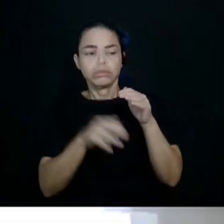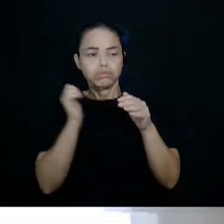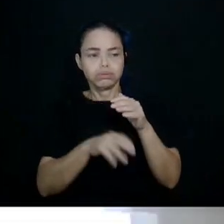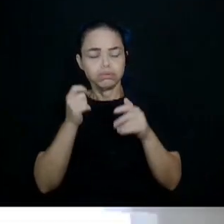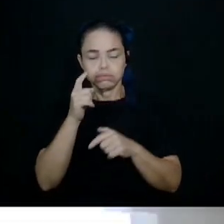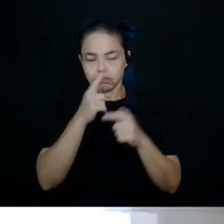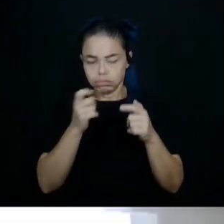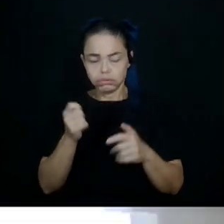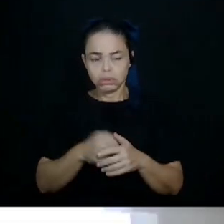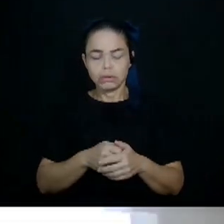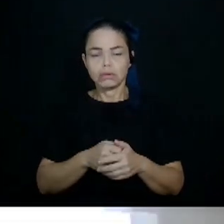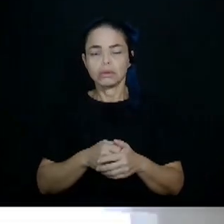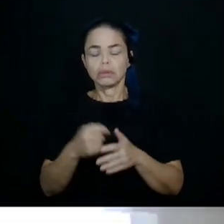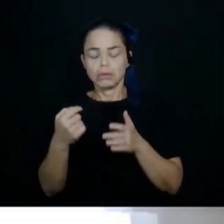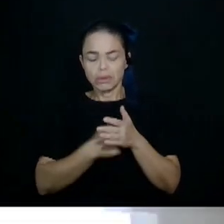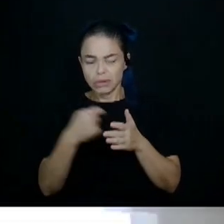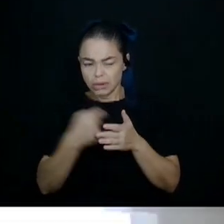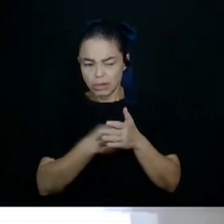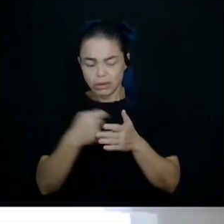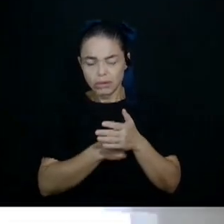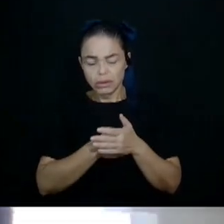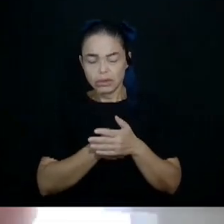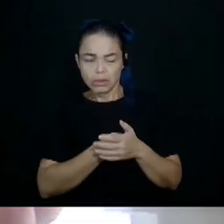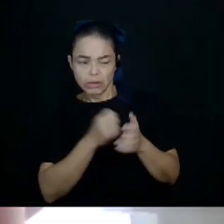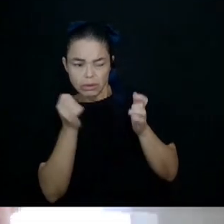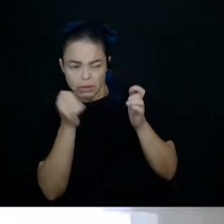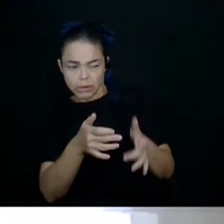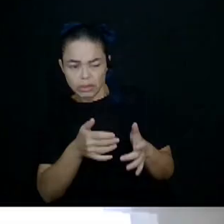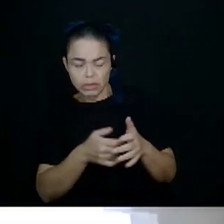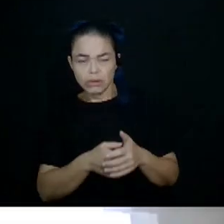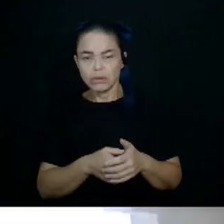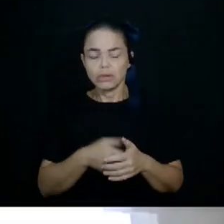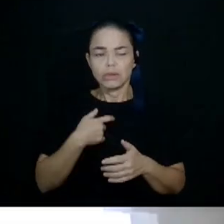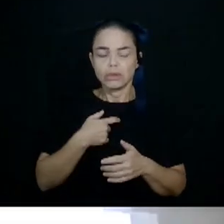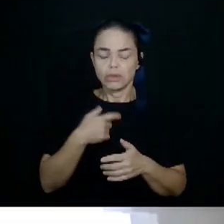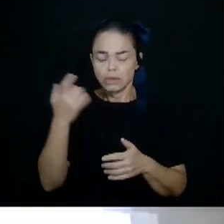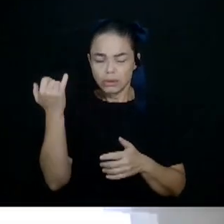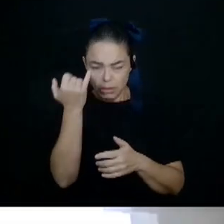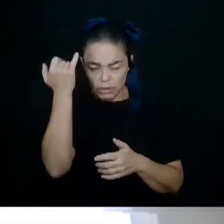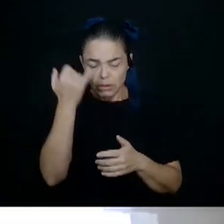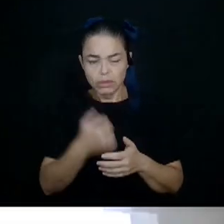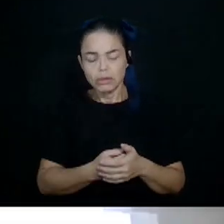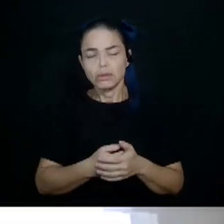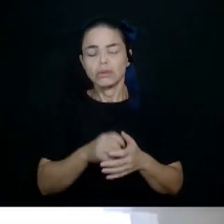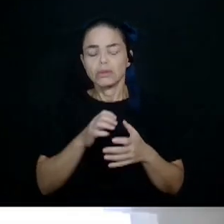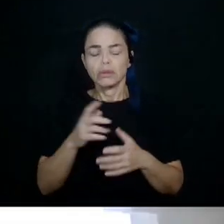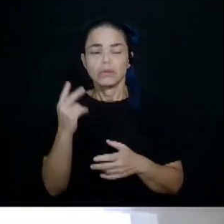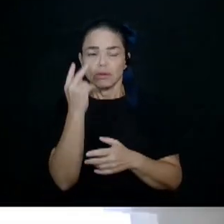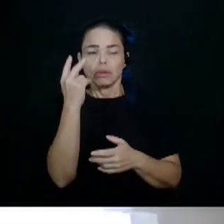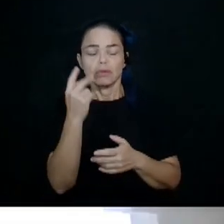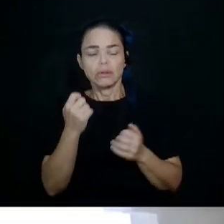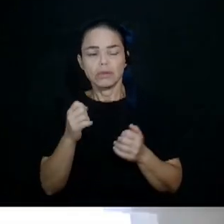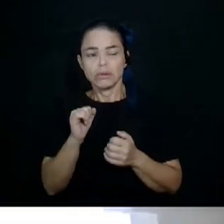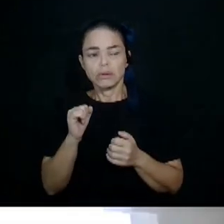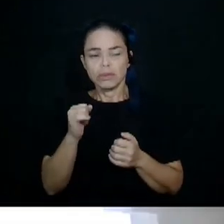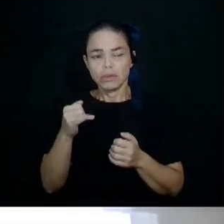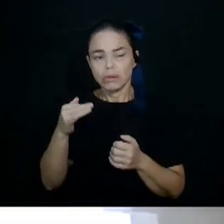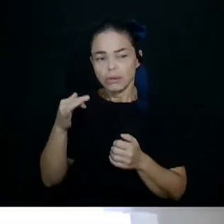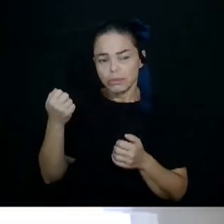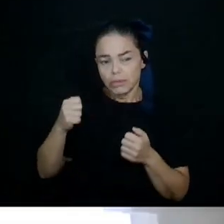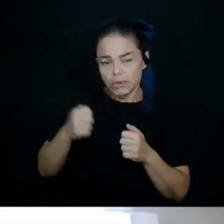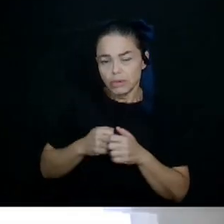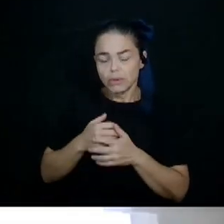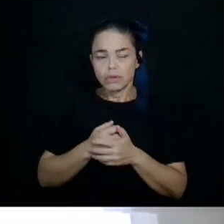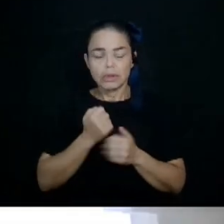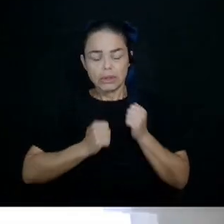nesse questionamento do vou me desfazer, mas isso é importante, mas isso tem um valor afetivo, mas e se eu precisar depois, traz um nível de ansiedade